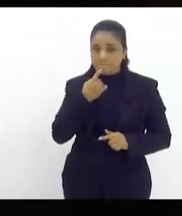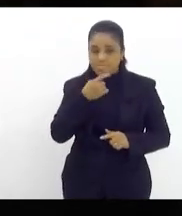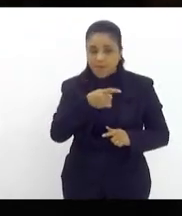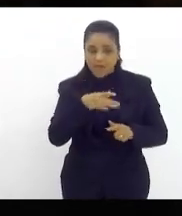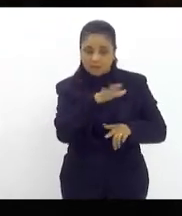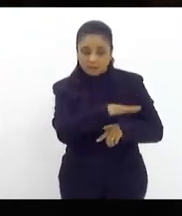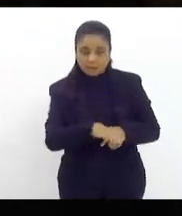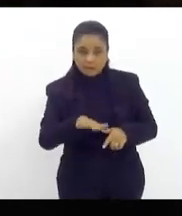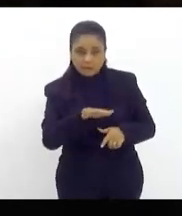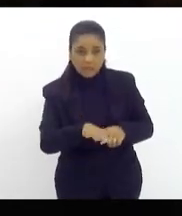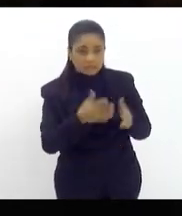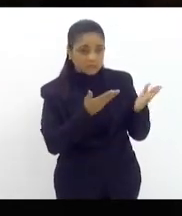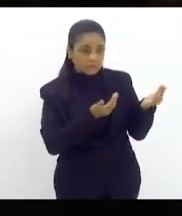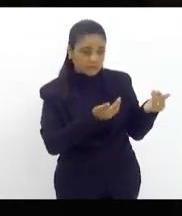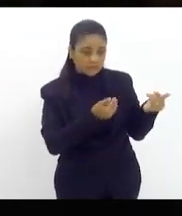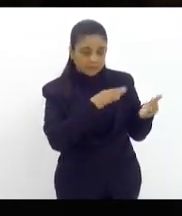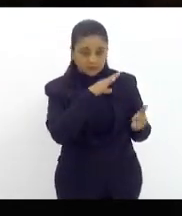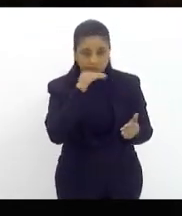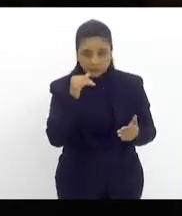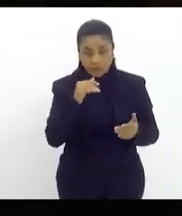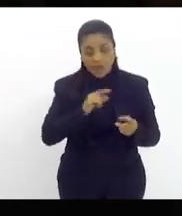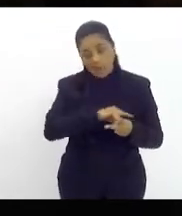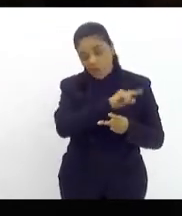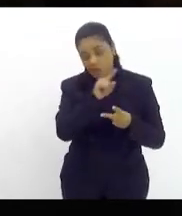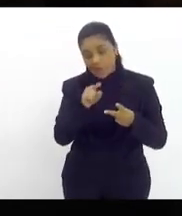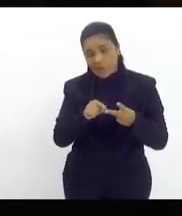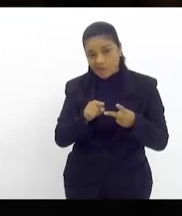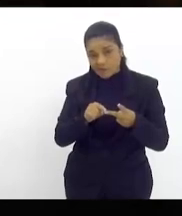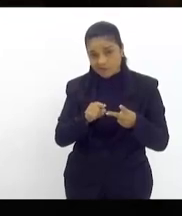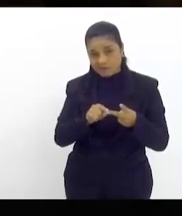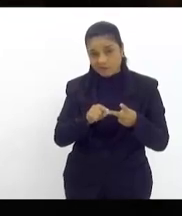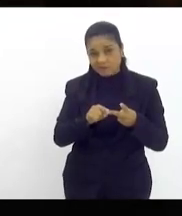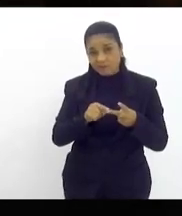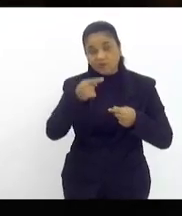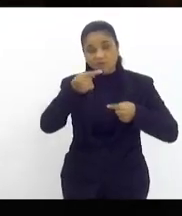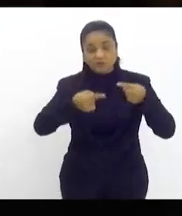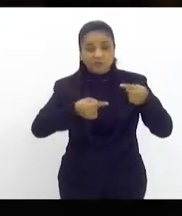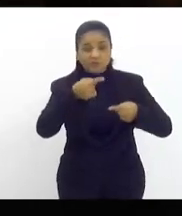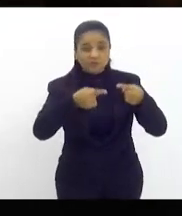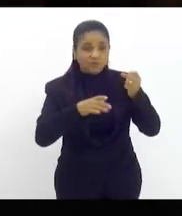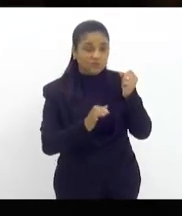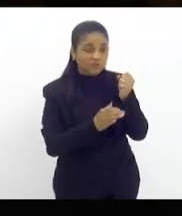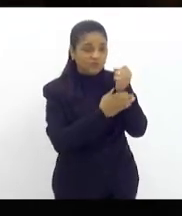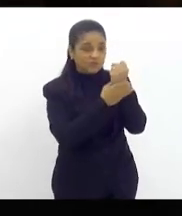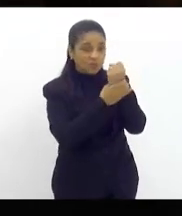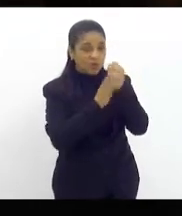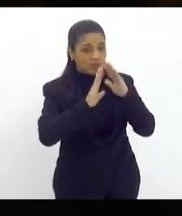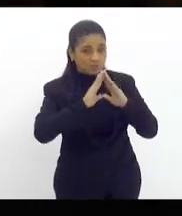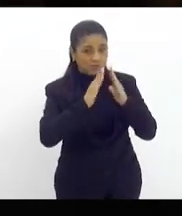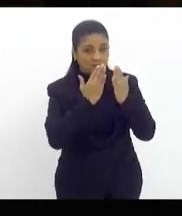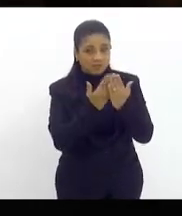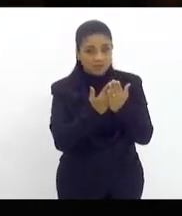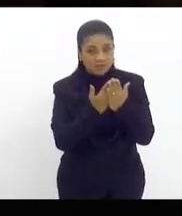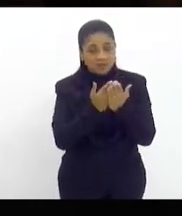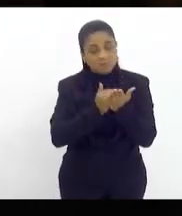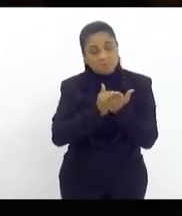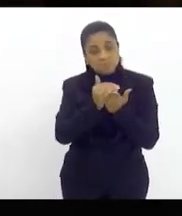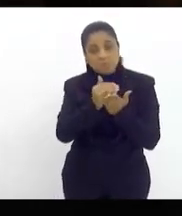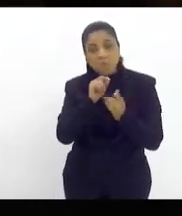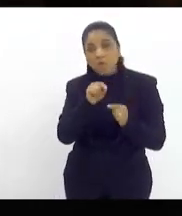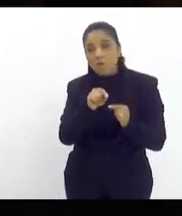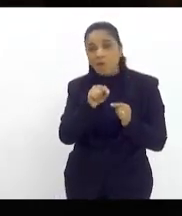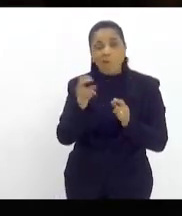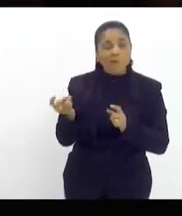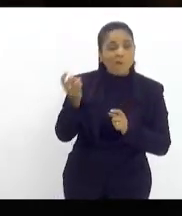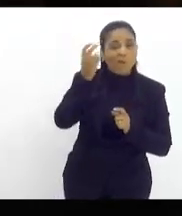perto dos adolescentes a outra coisa é você discutir segurança na escola a partir de processos de